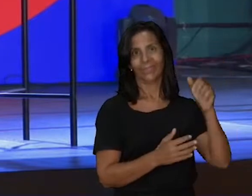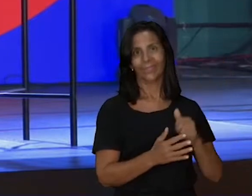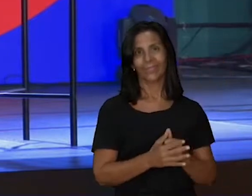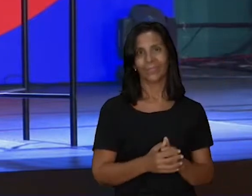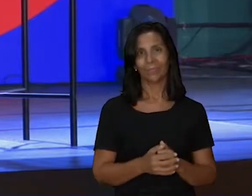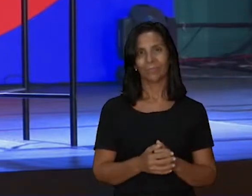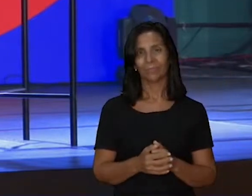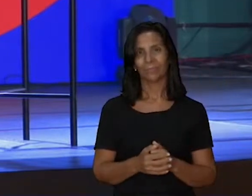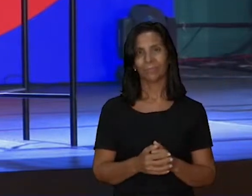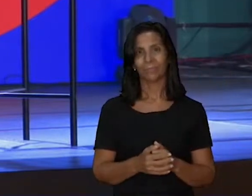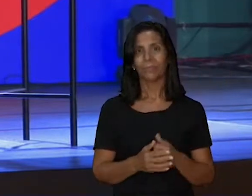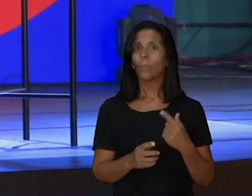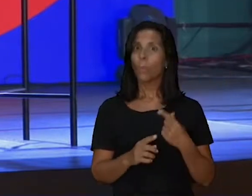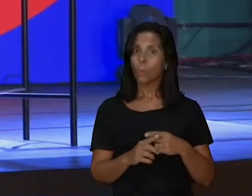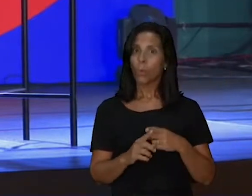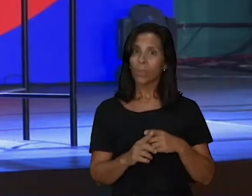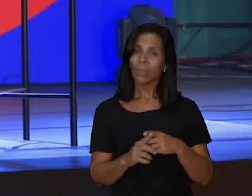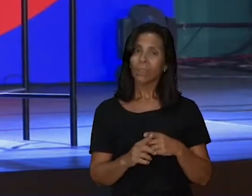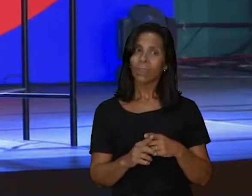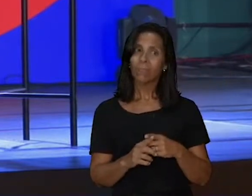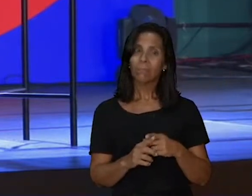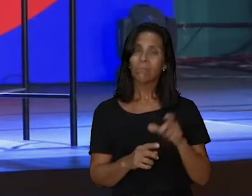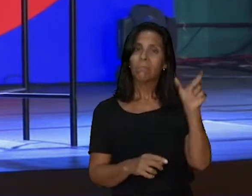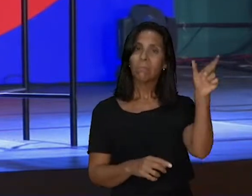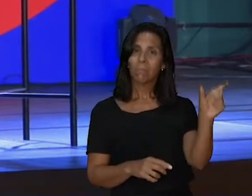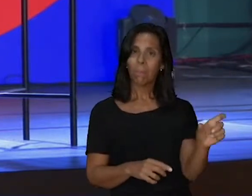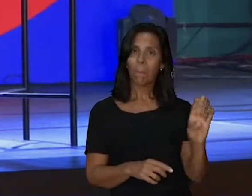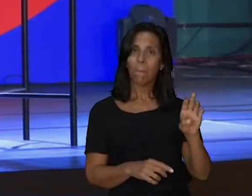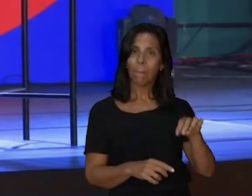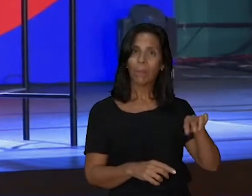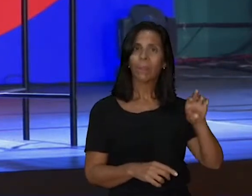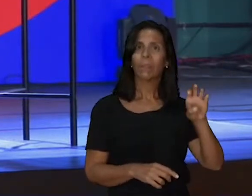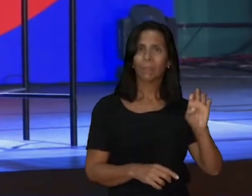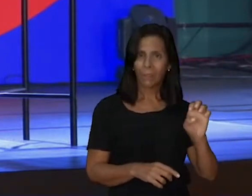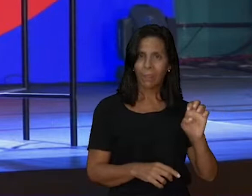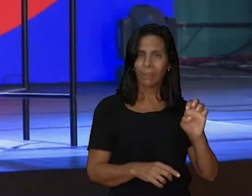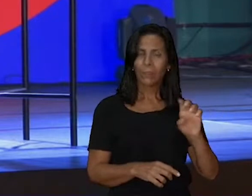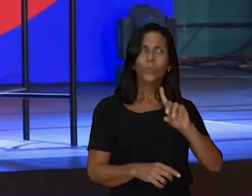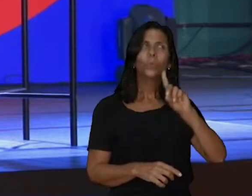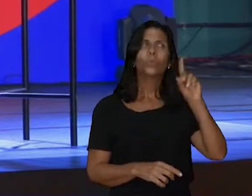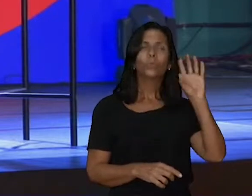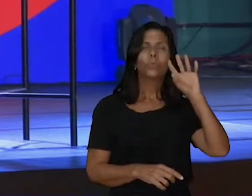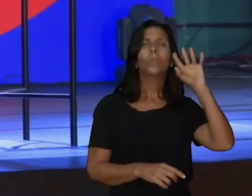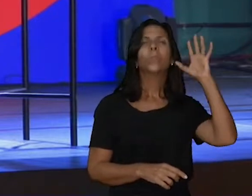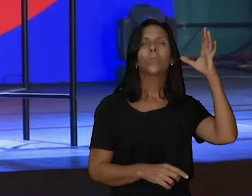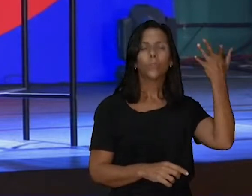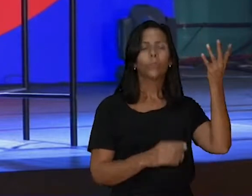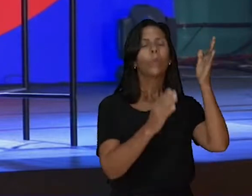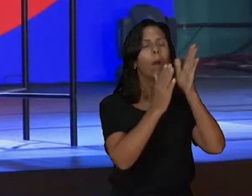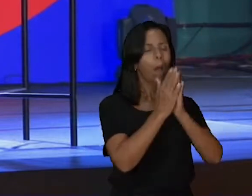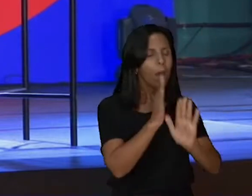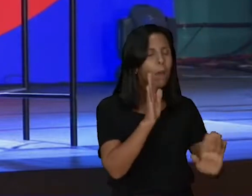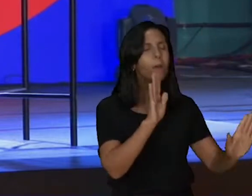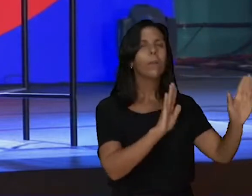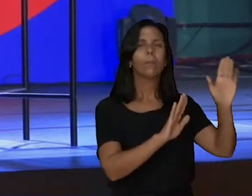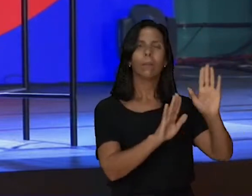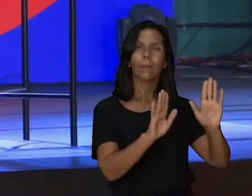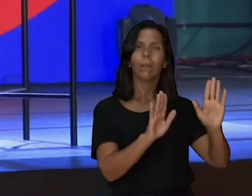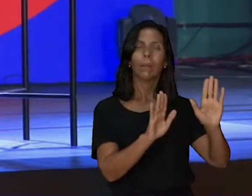Porque um dia o Benê decidiu ser um adorador sobre todas as coisas e pediu para